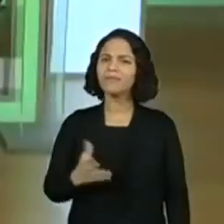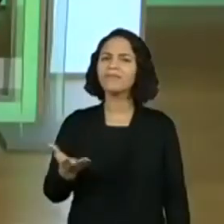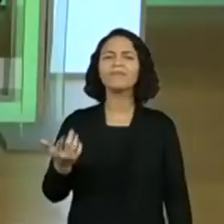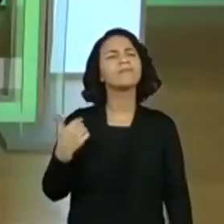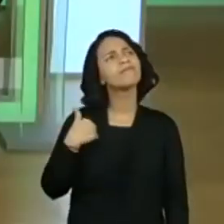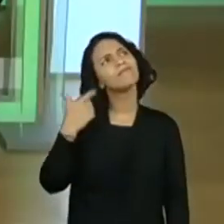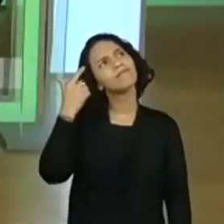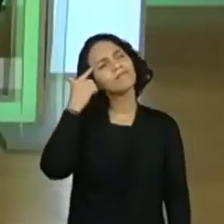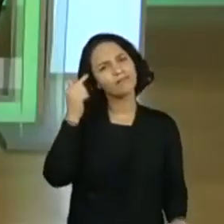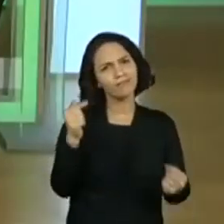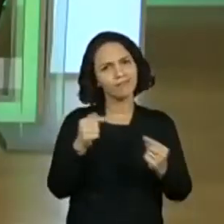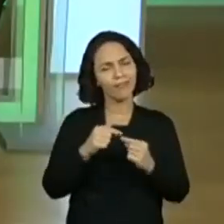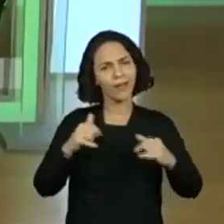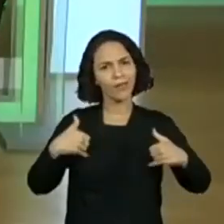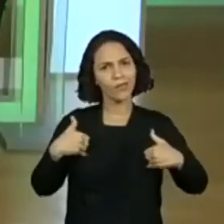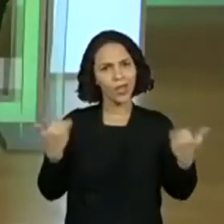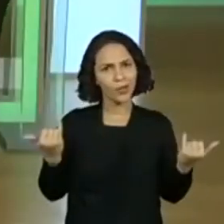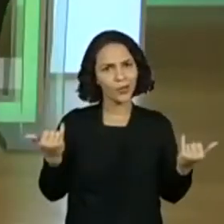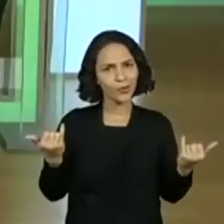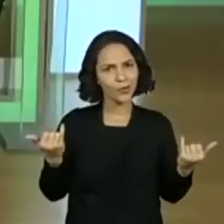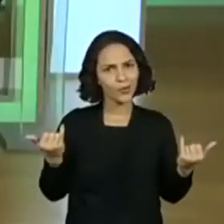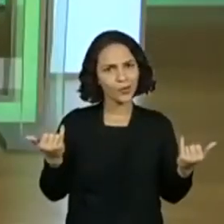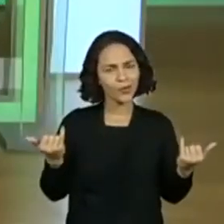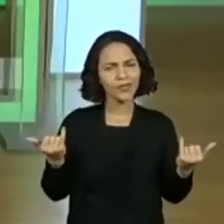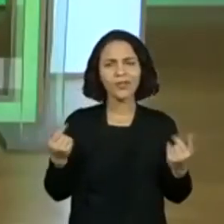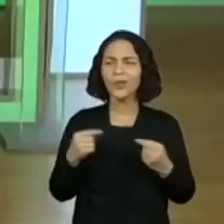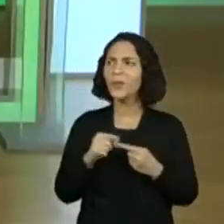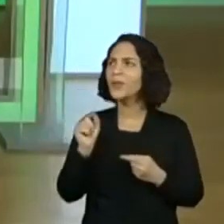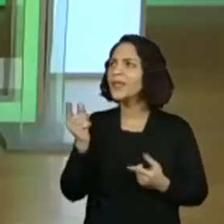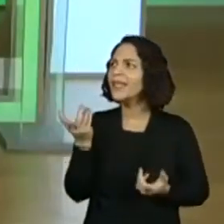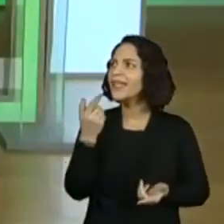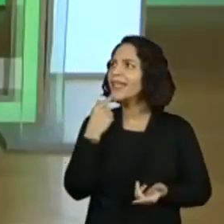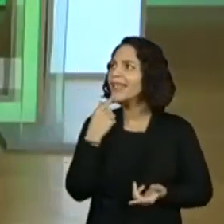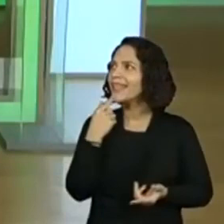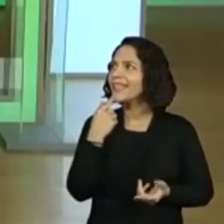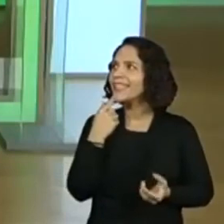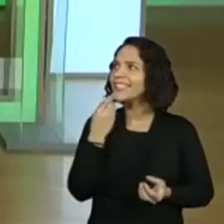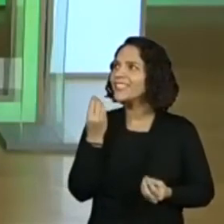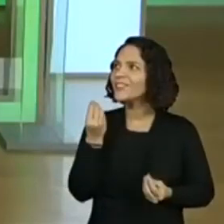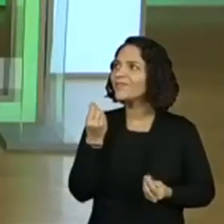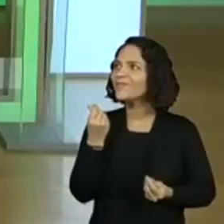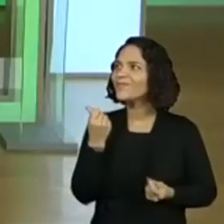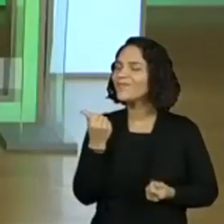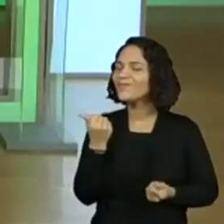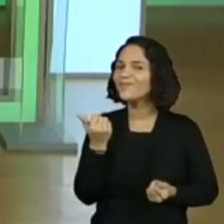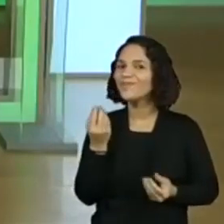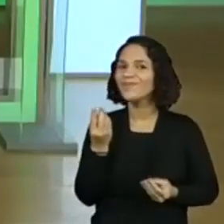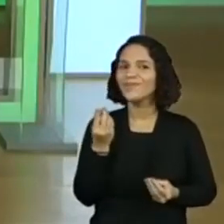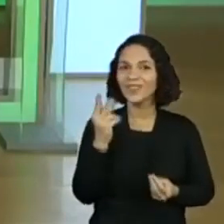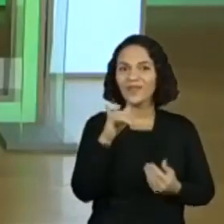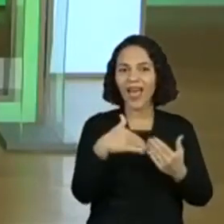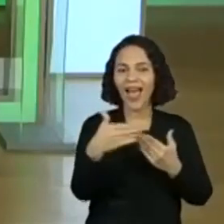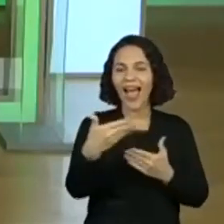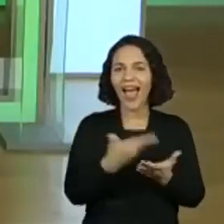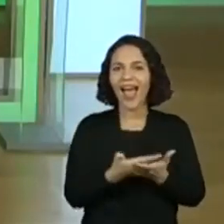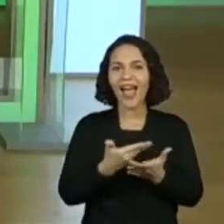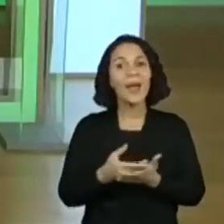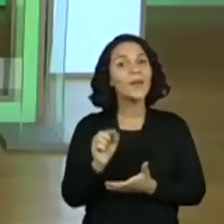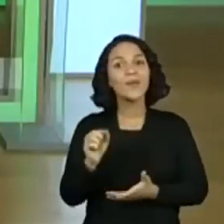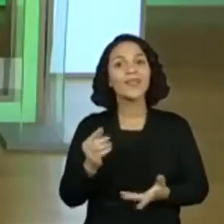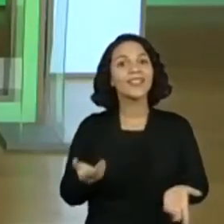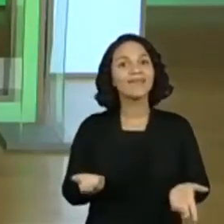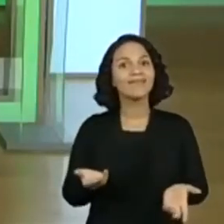lembra aniversário, professor. Sobre o que será essa situação? As situações, na verdade, que a gente vai estudar no decorrer dessa